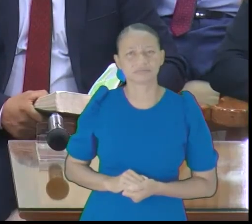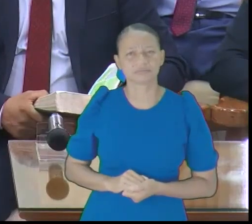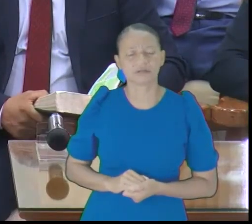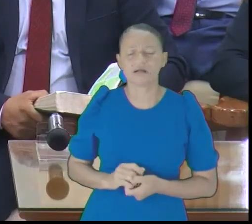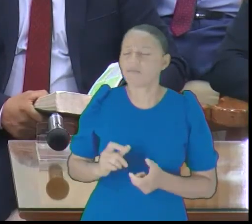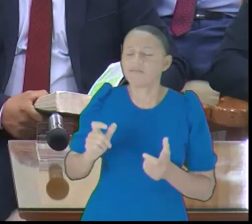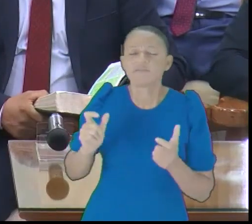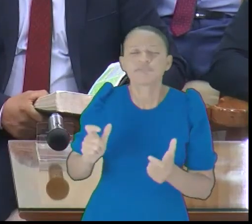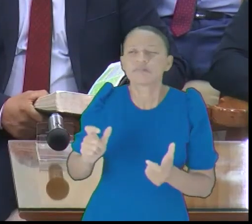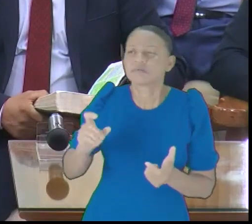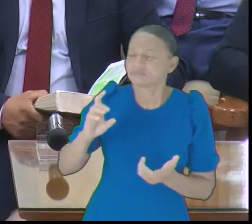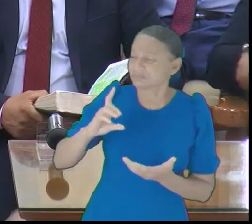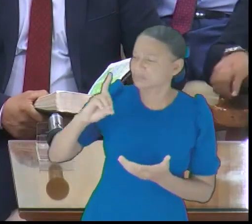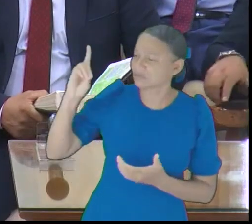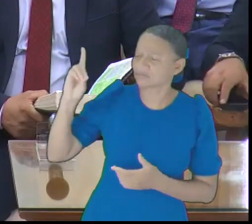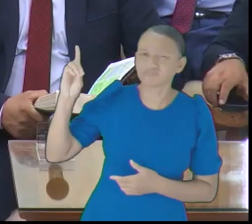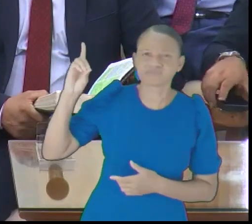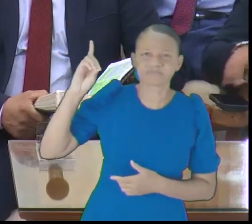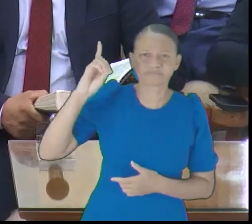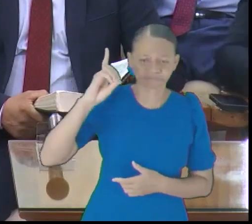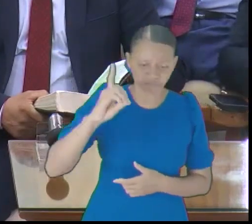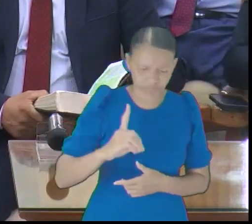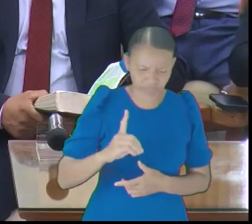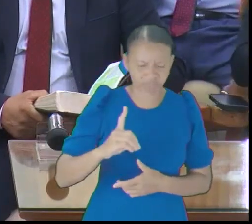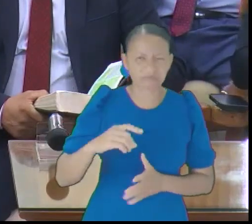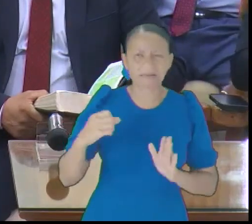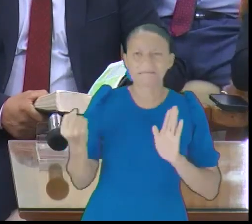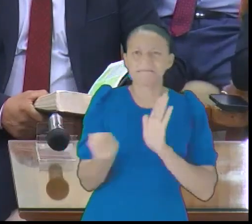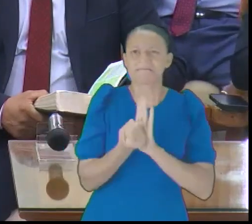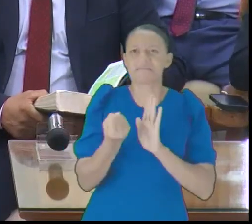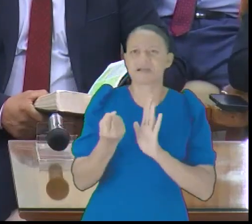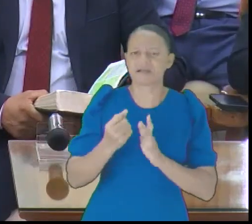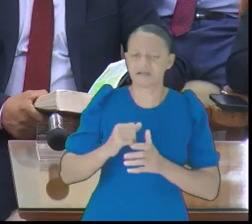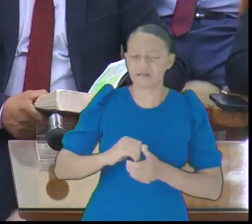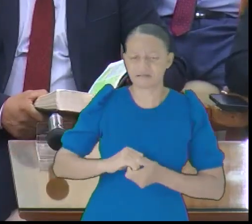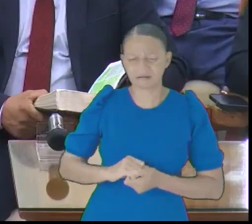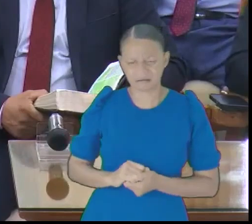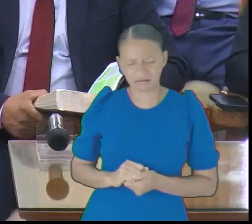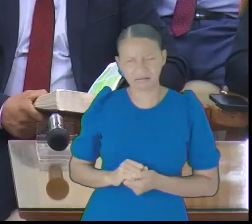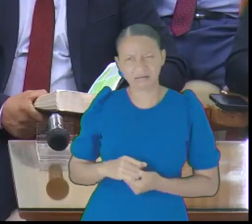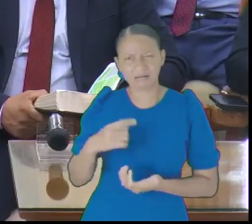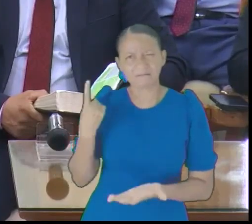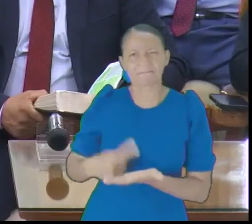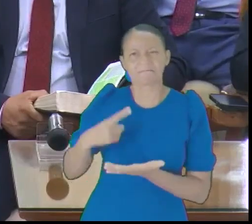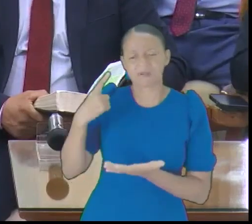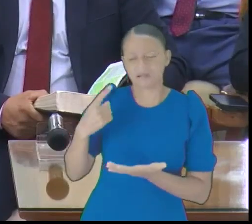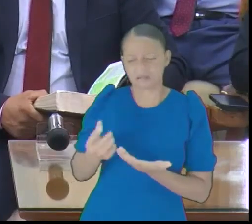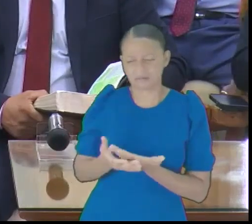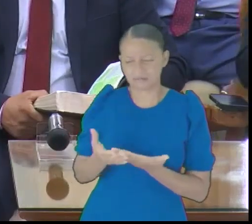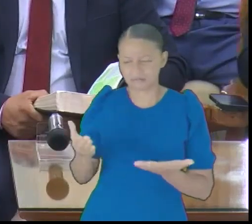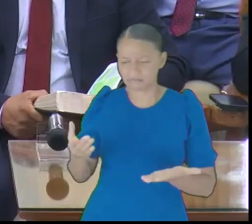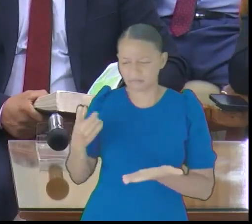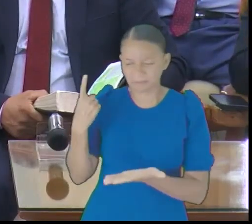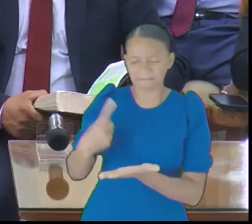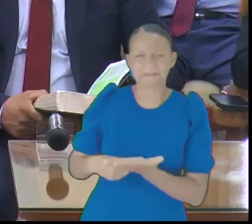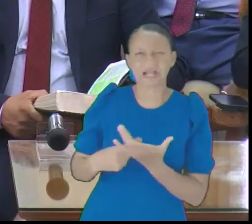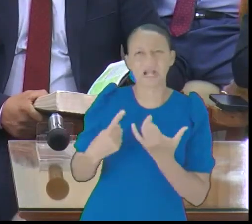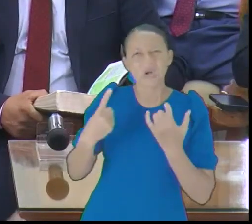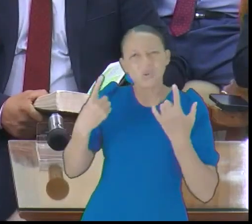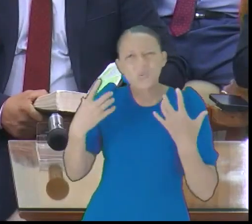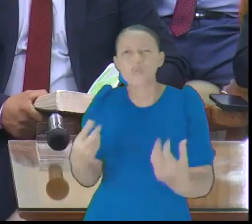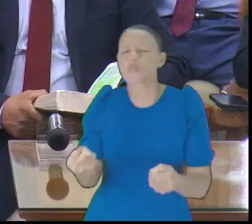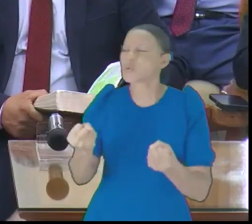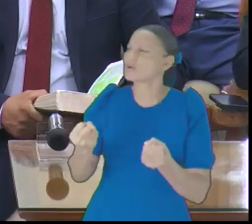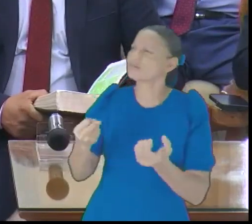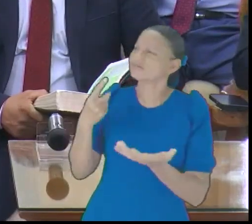Onde estava Deus que não aparecia para selar o pacto, para selar o acordo, para selar